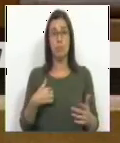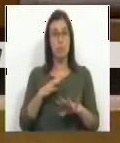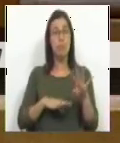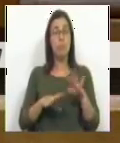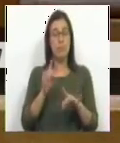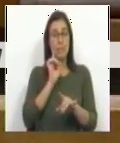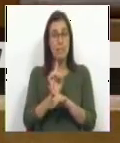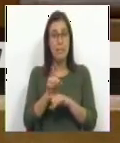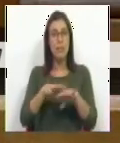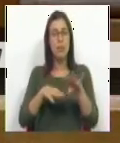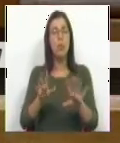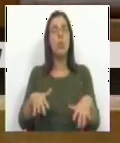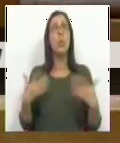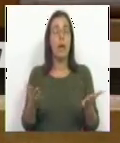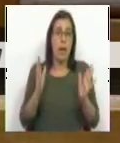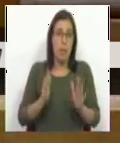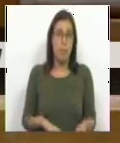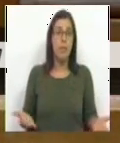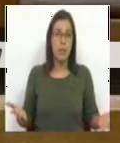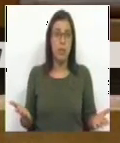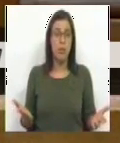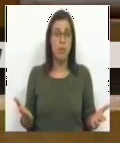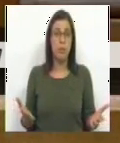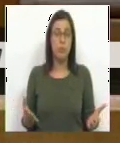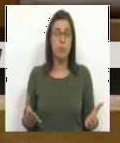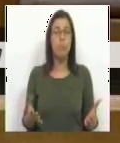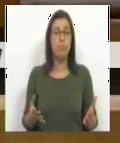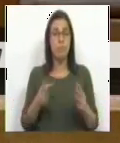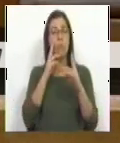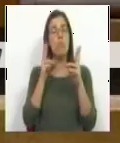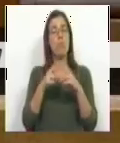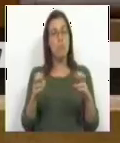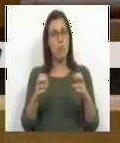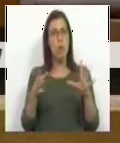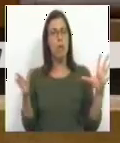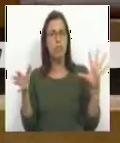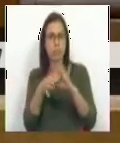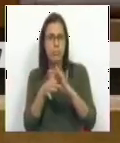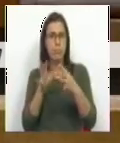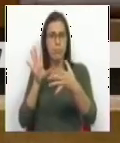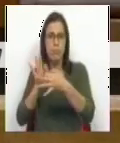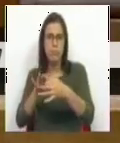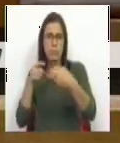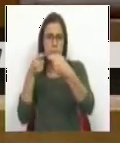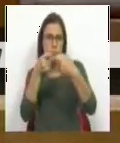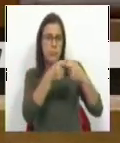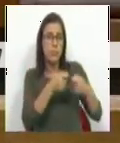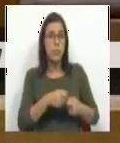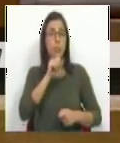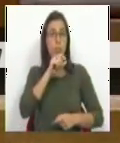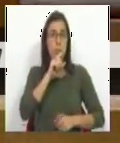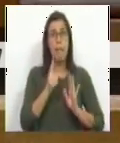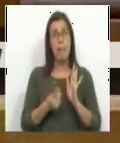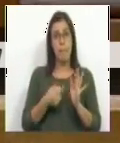Fizemos nesse momento o que era necessário. Encontramos as convergências possíveis e